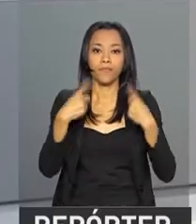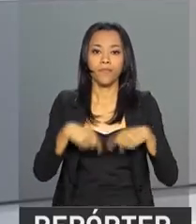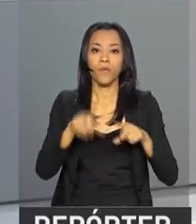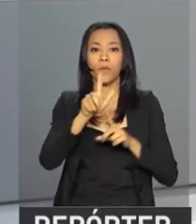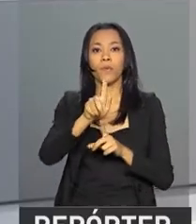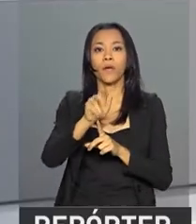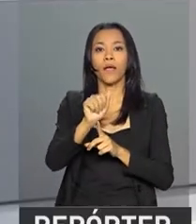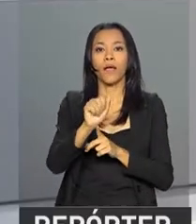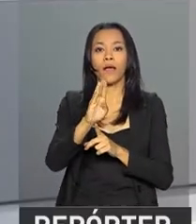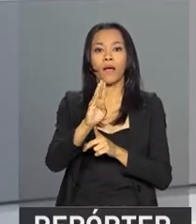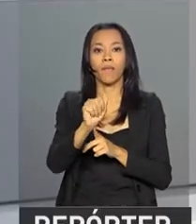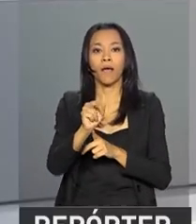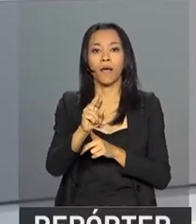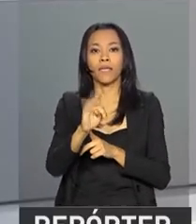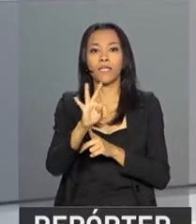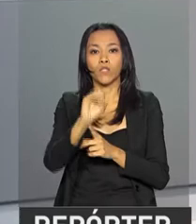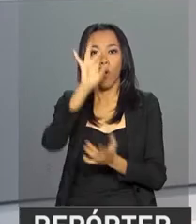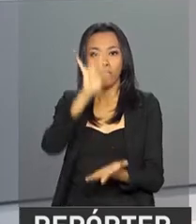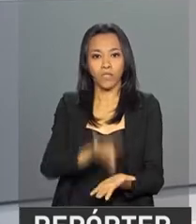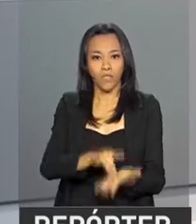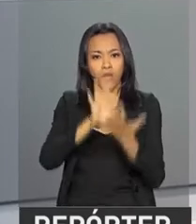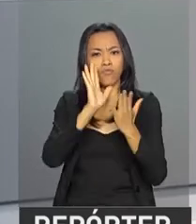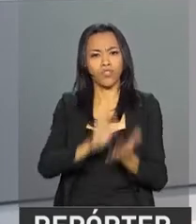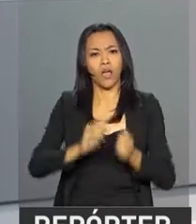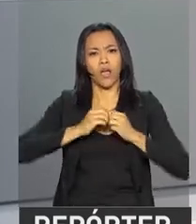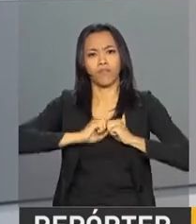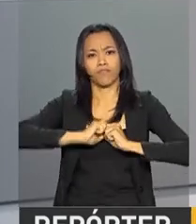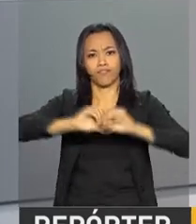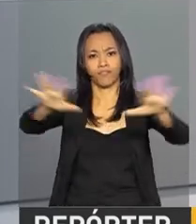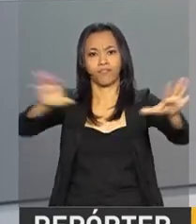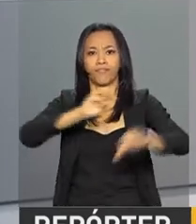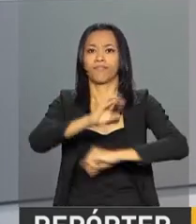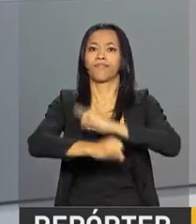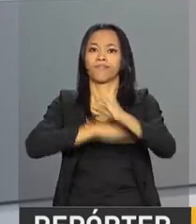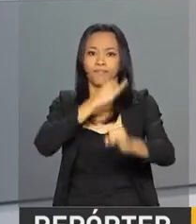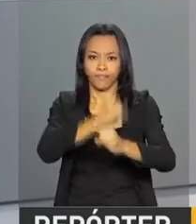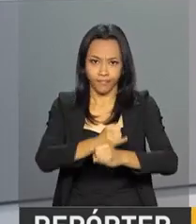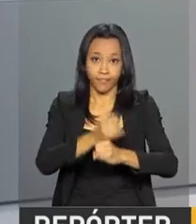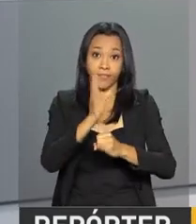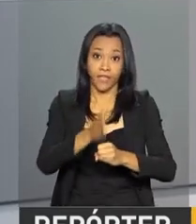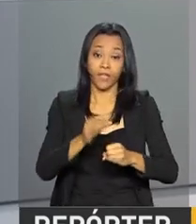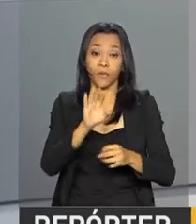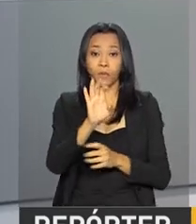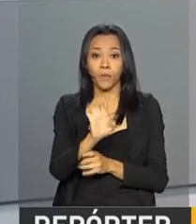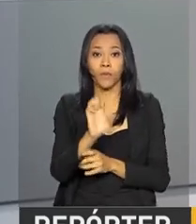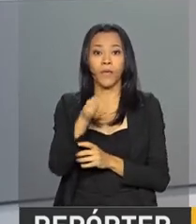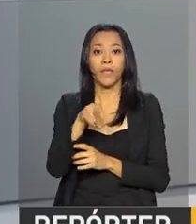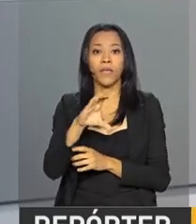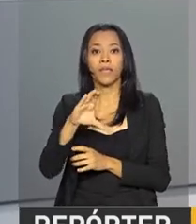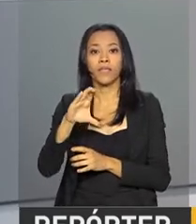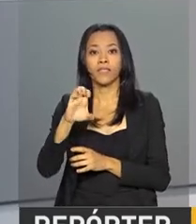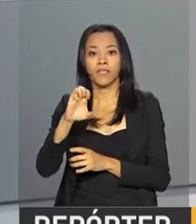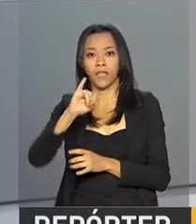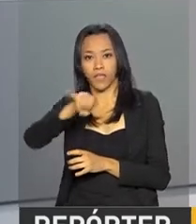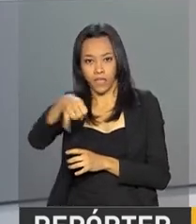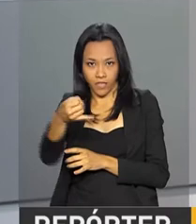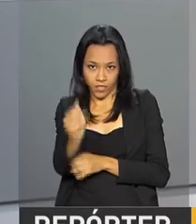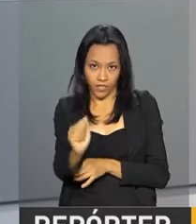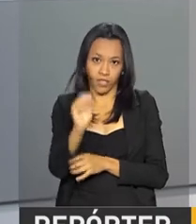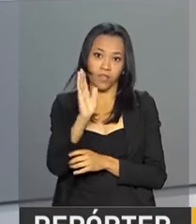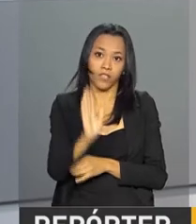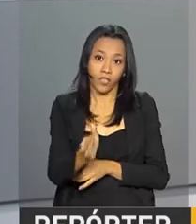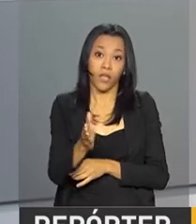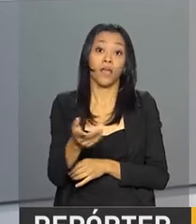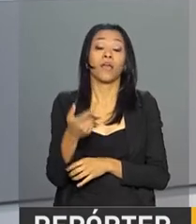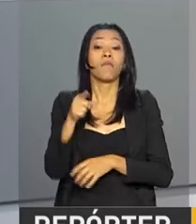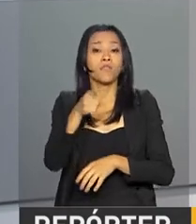do enem seja 2017 já está disponível no portal do instituto nacional de estudos e pesquisas educacionais o inep